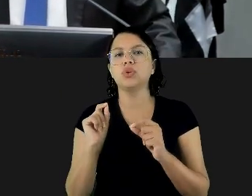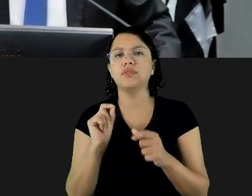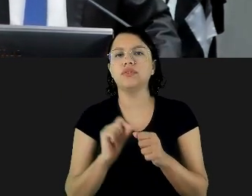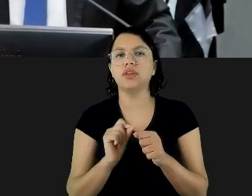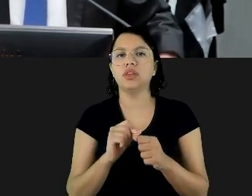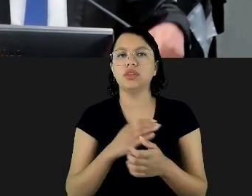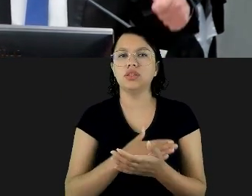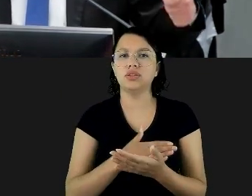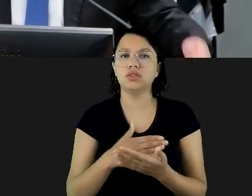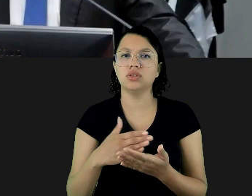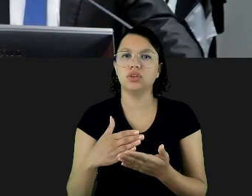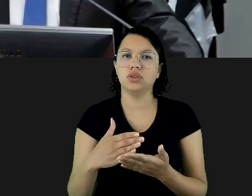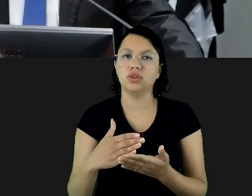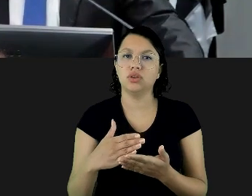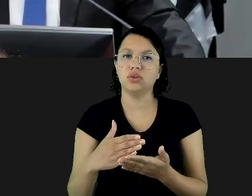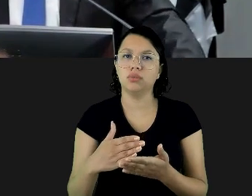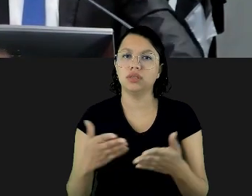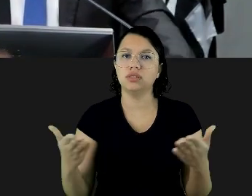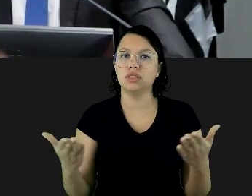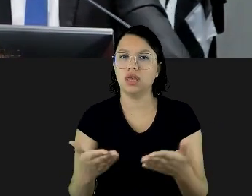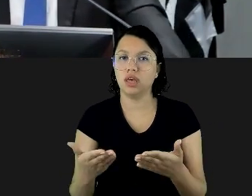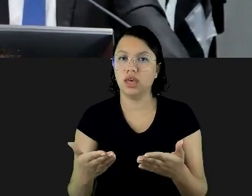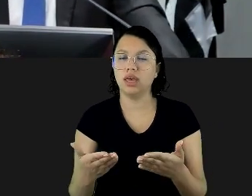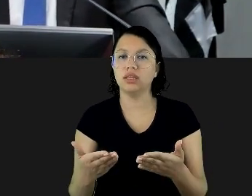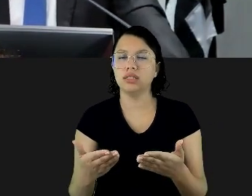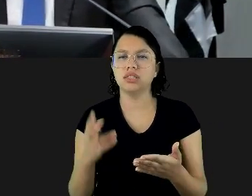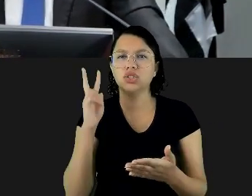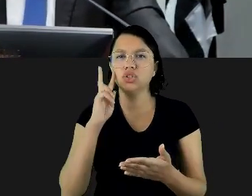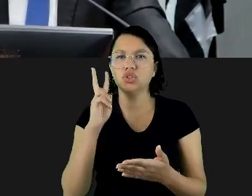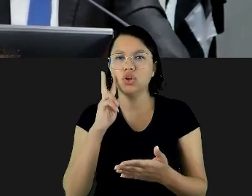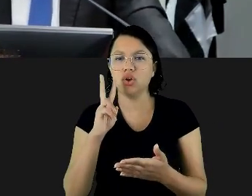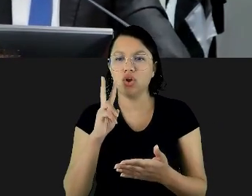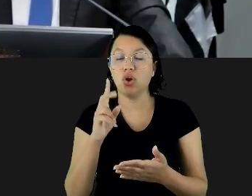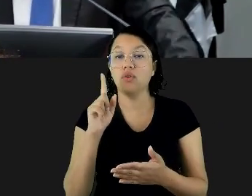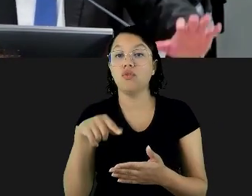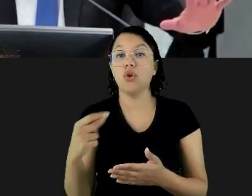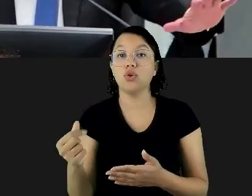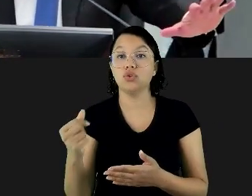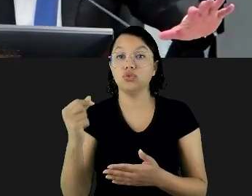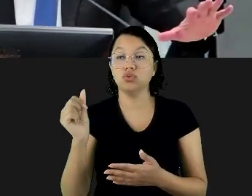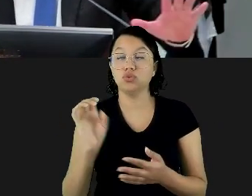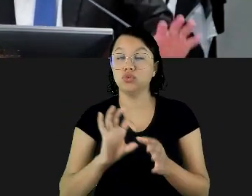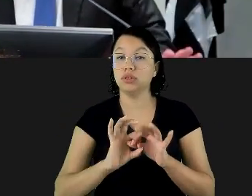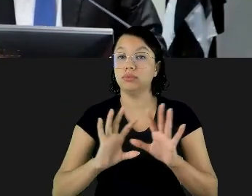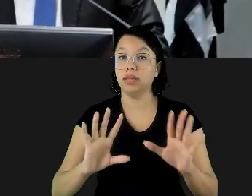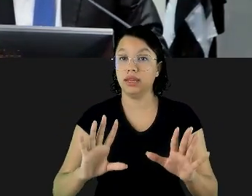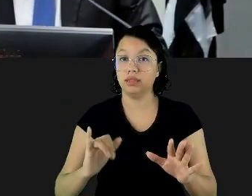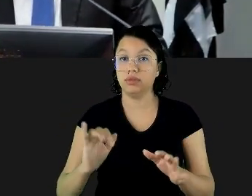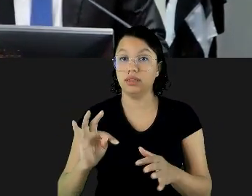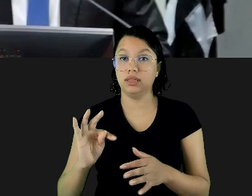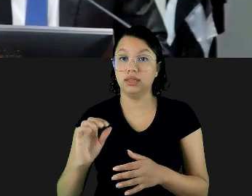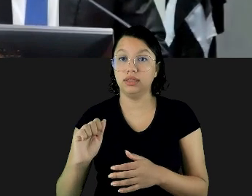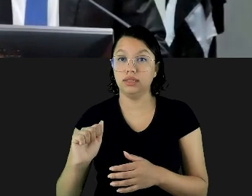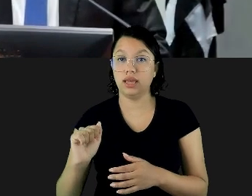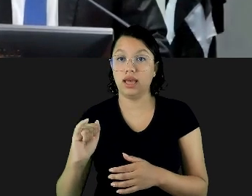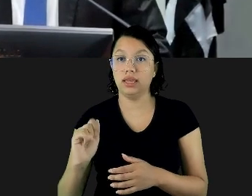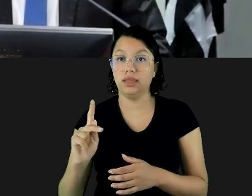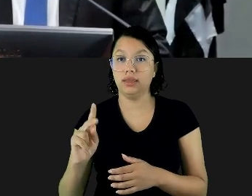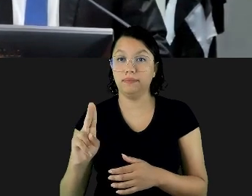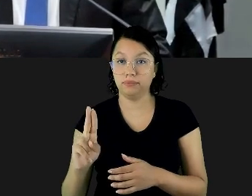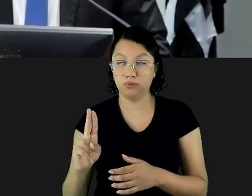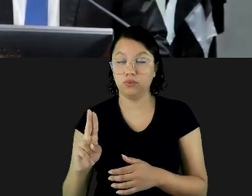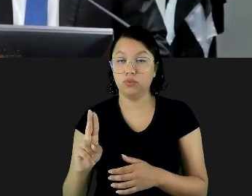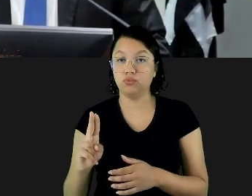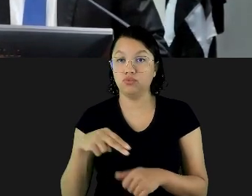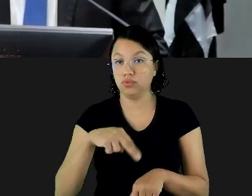história foi o recurso disponibilizado pela Itaipu Binacional, porque sempre esbarrava nessa dificuldade.